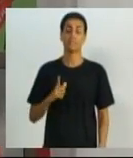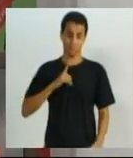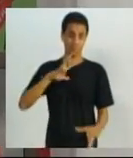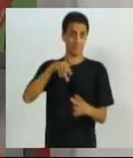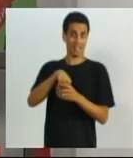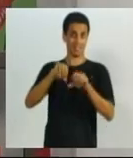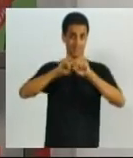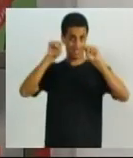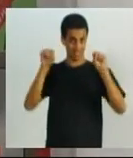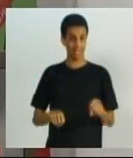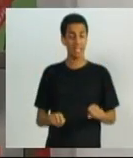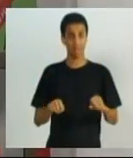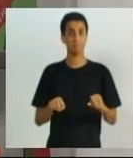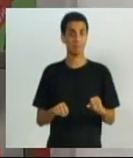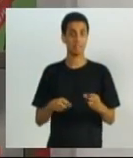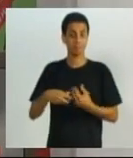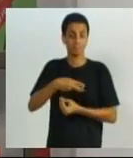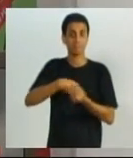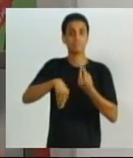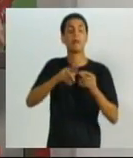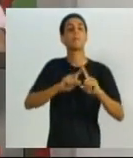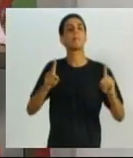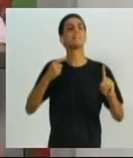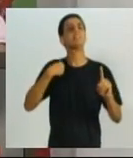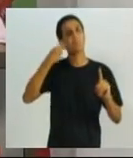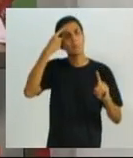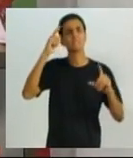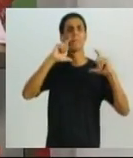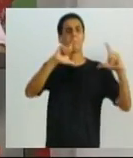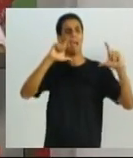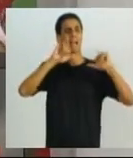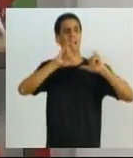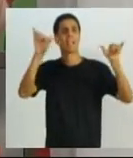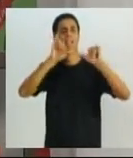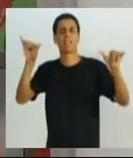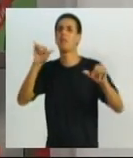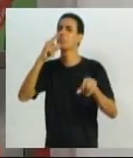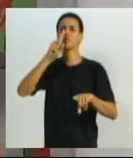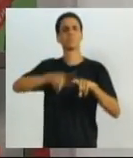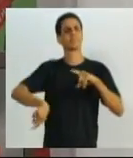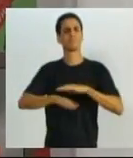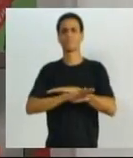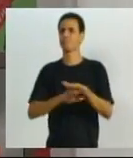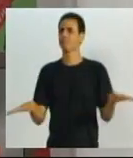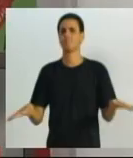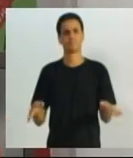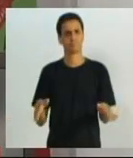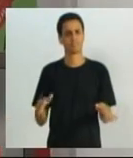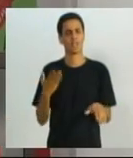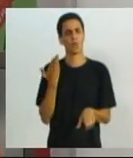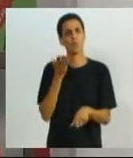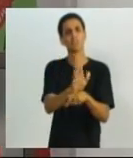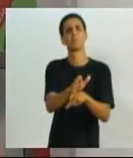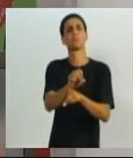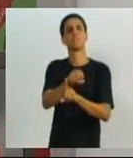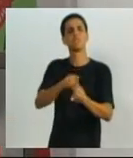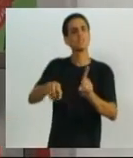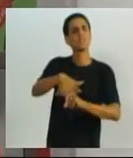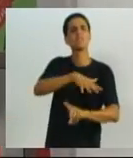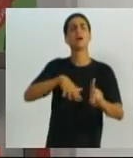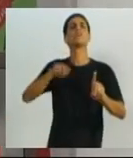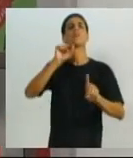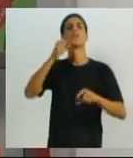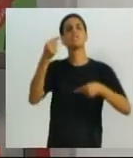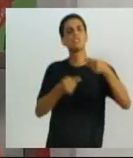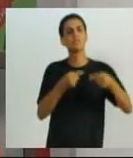sistema, eu acho que ele deve ser banido. Eu acho que a contribuição com a sociedade tem que ser com o objetivo de debater